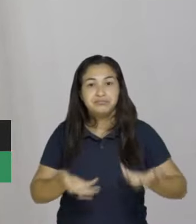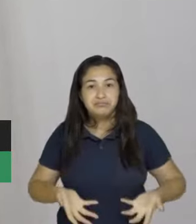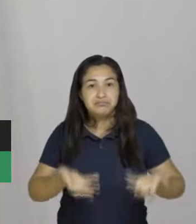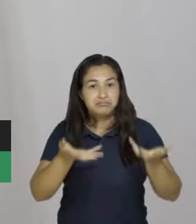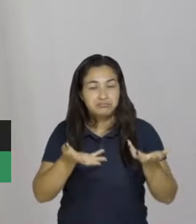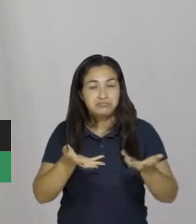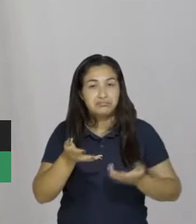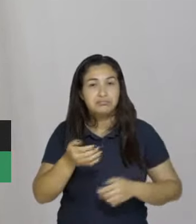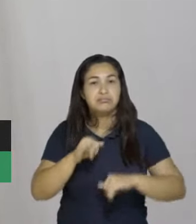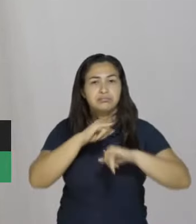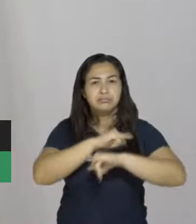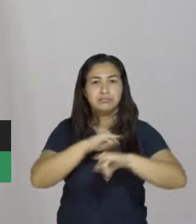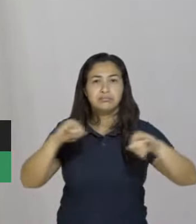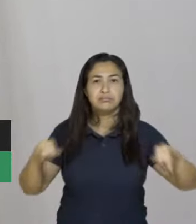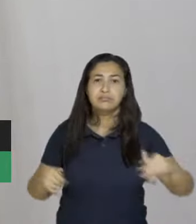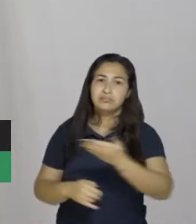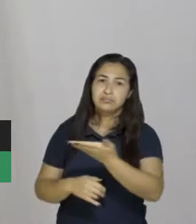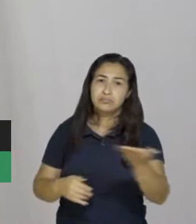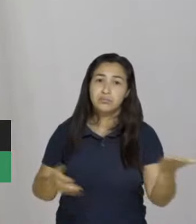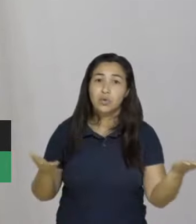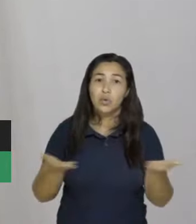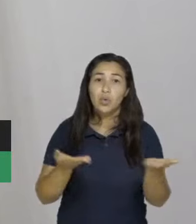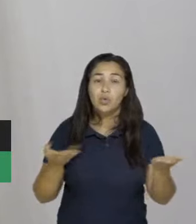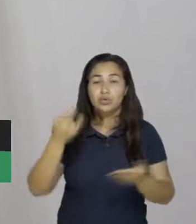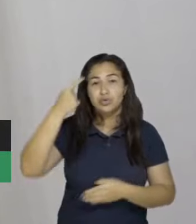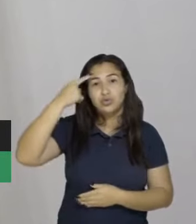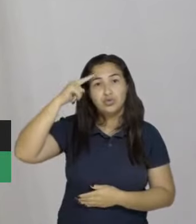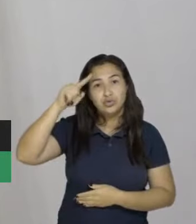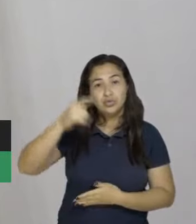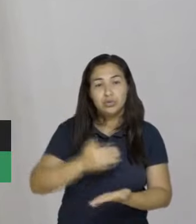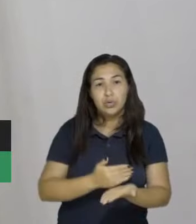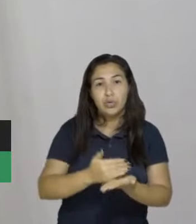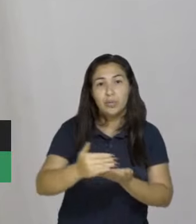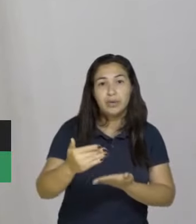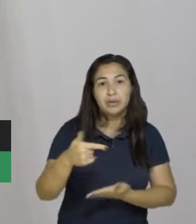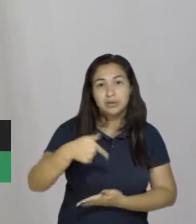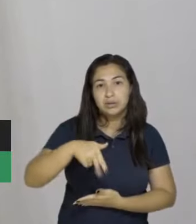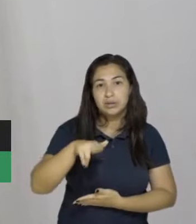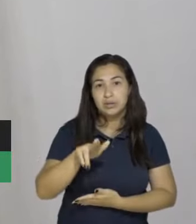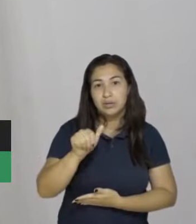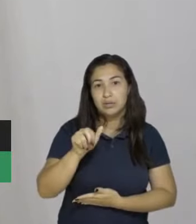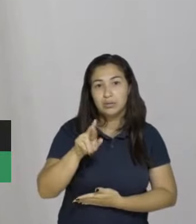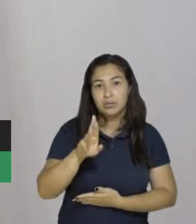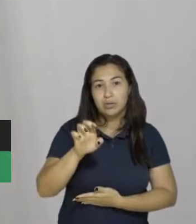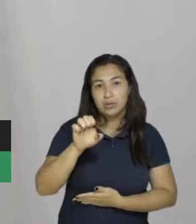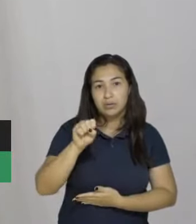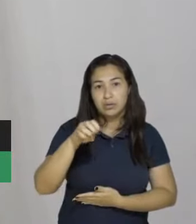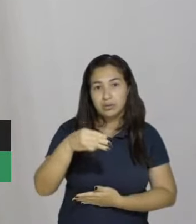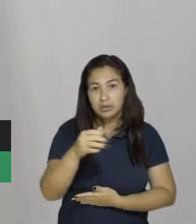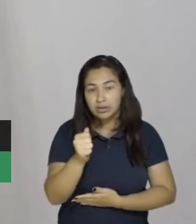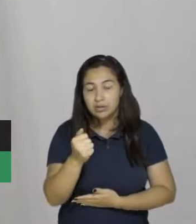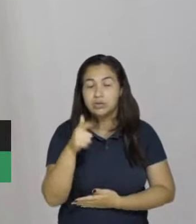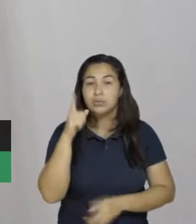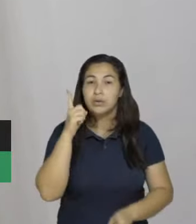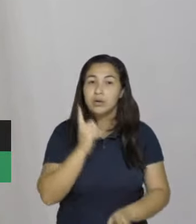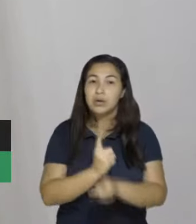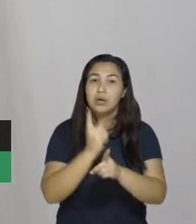na tribuna, neste dia que marca o início da quaresma, é para que a gente busque